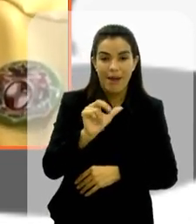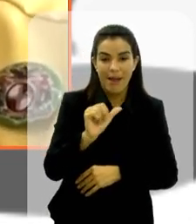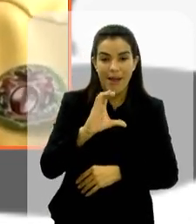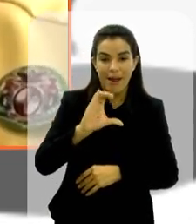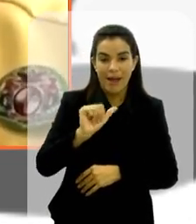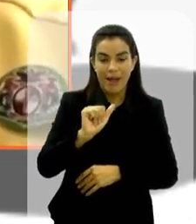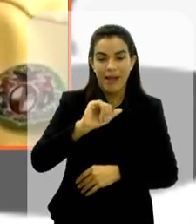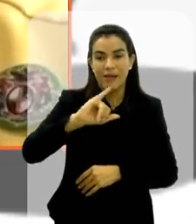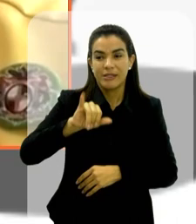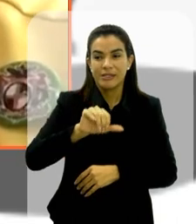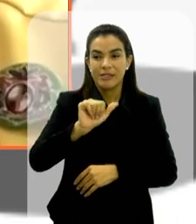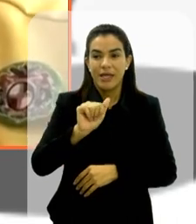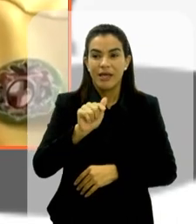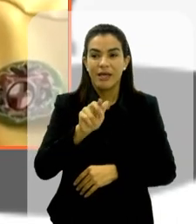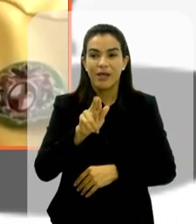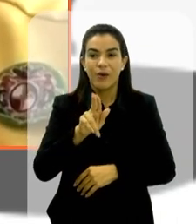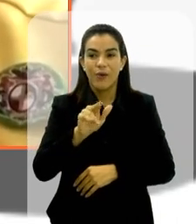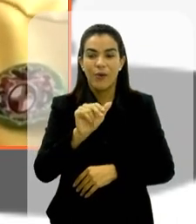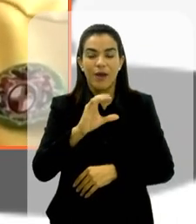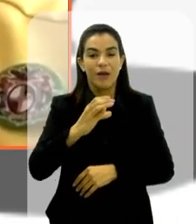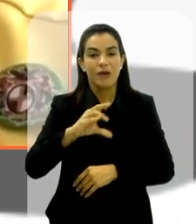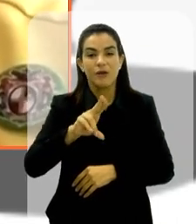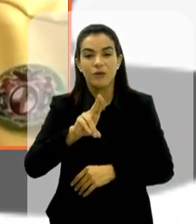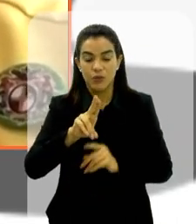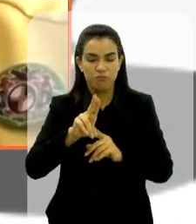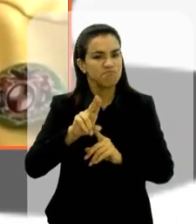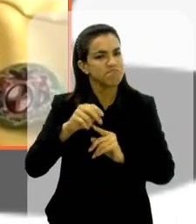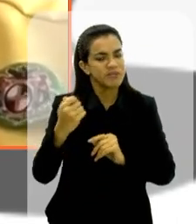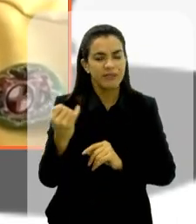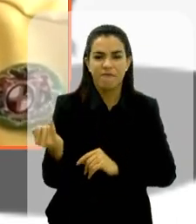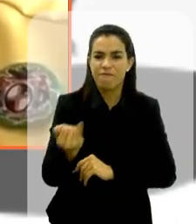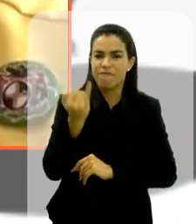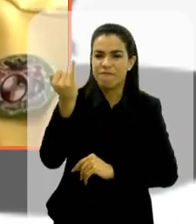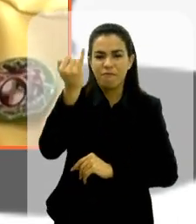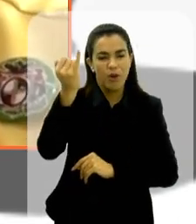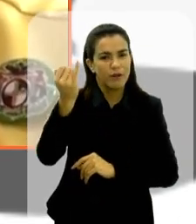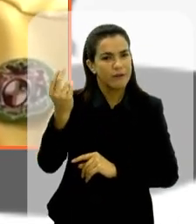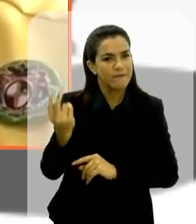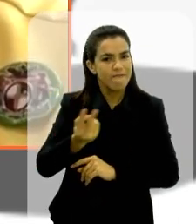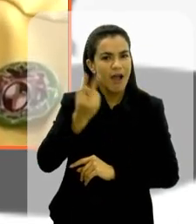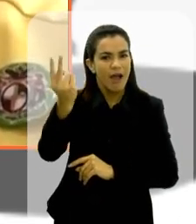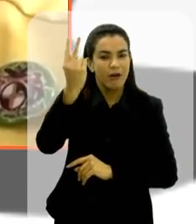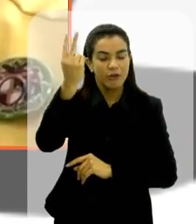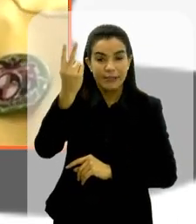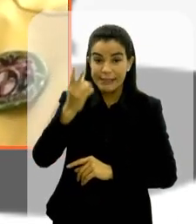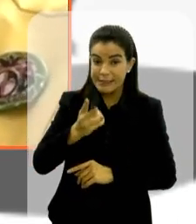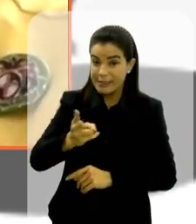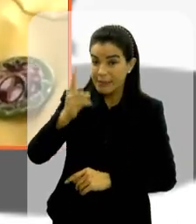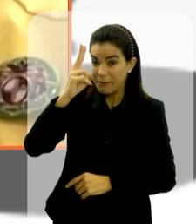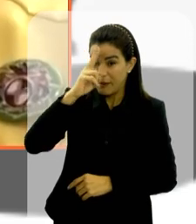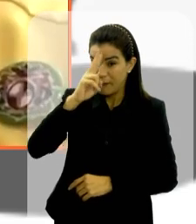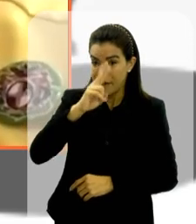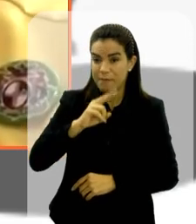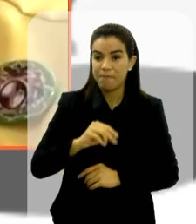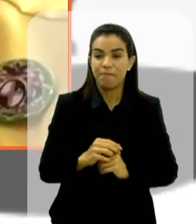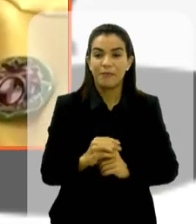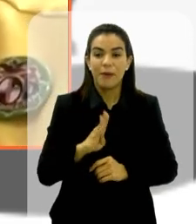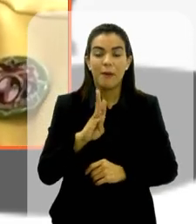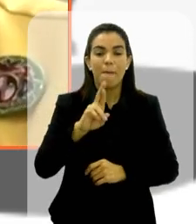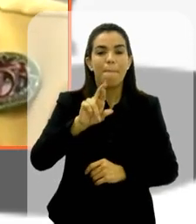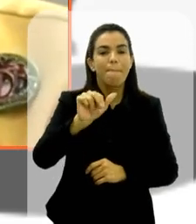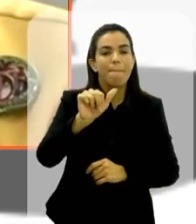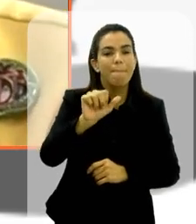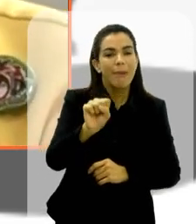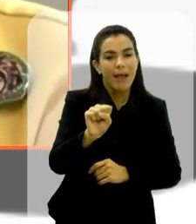Guaçu, que é o nosso grande herói, que nós temos que enaltecer, engrandecer e sempre lembrar. Depois, Brás Lourenço.